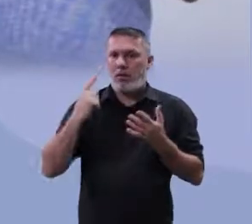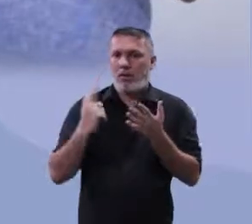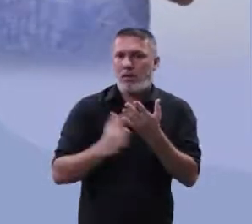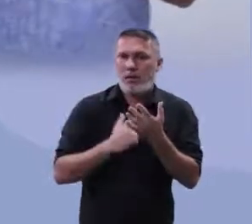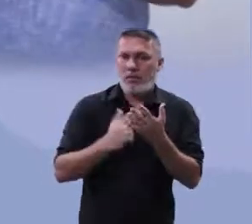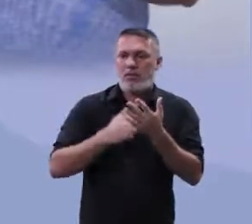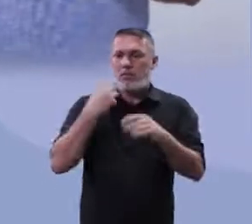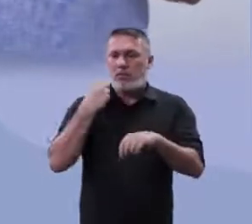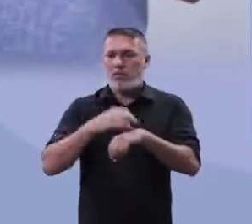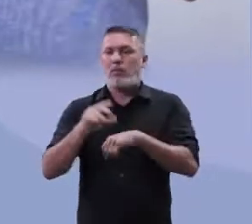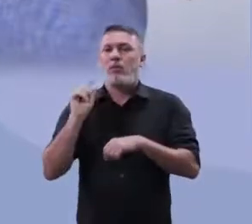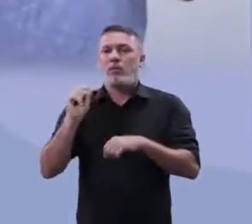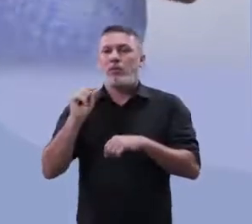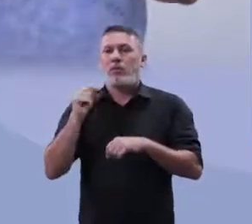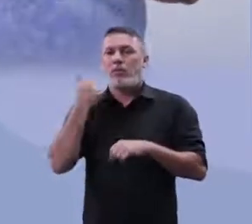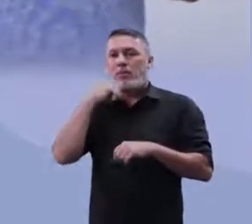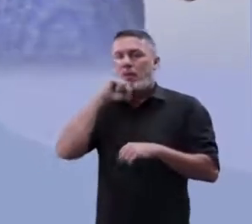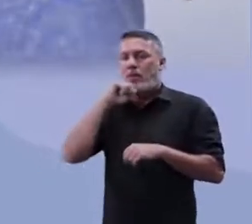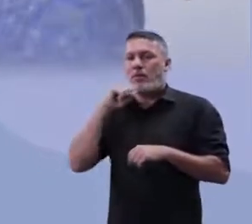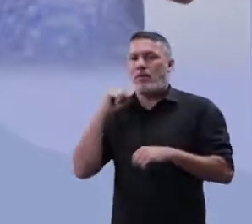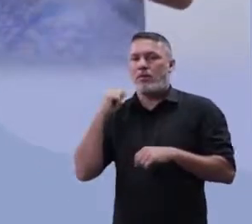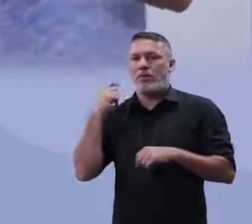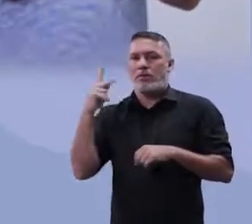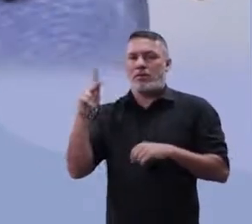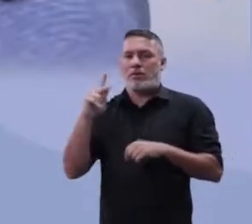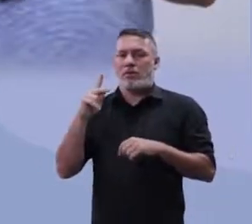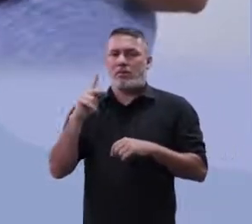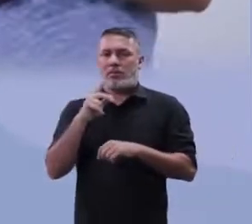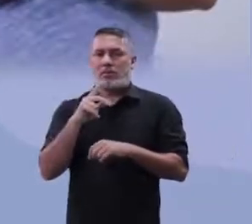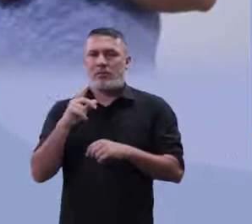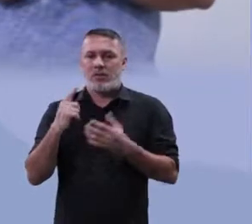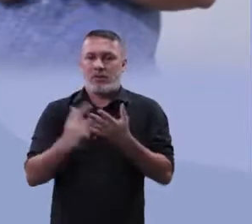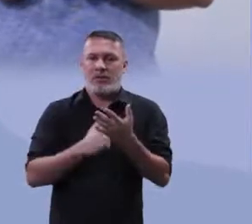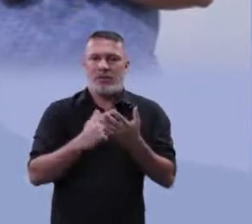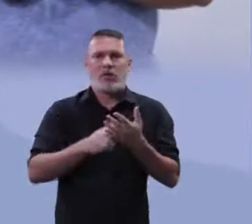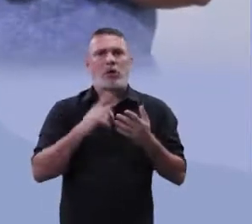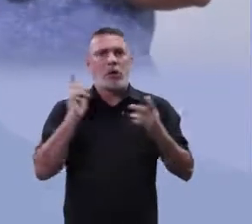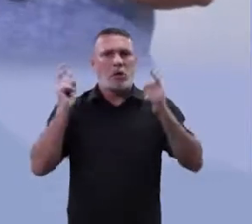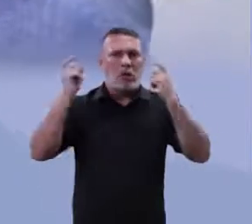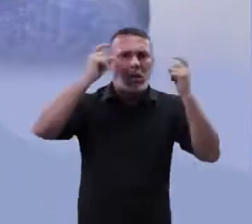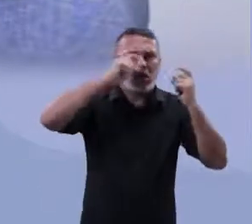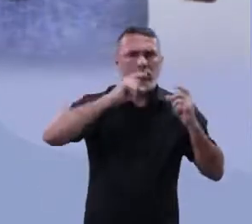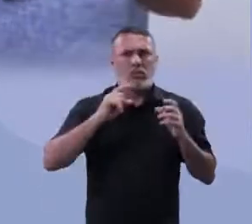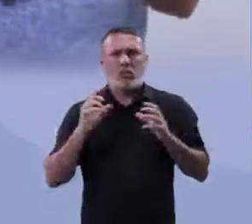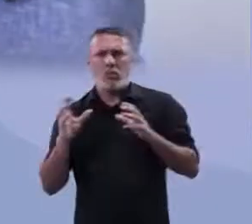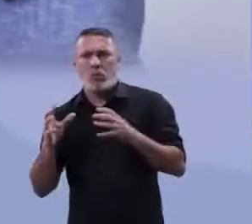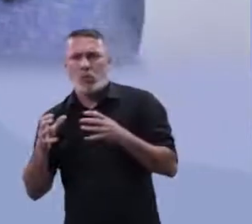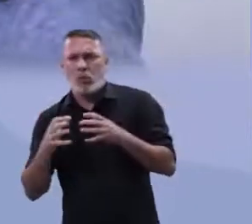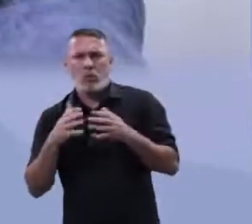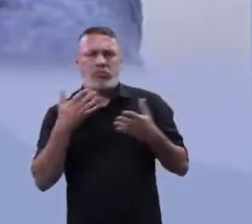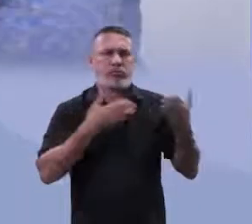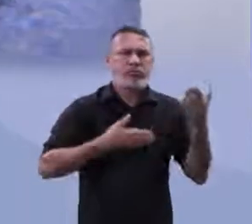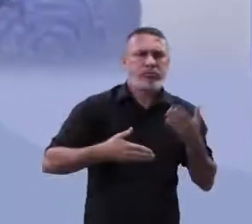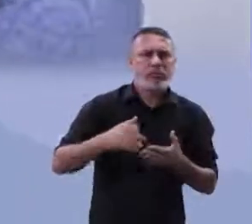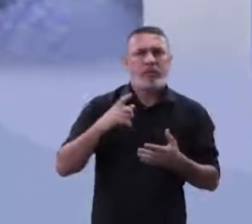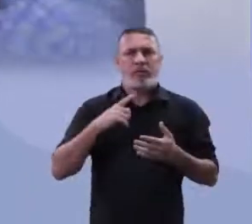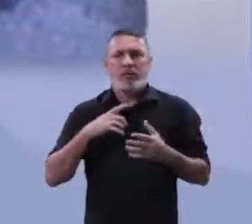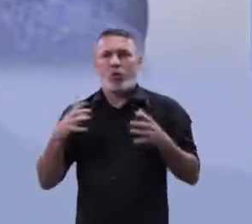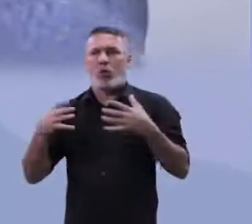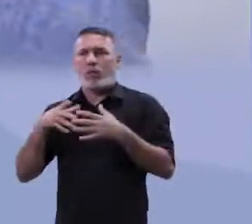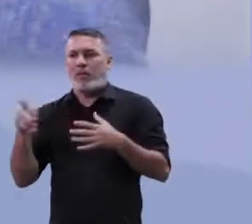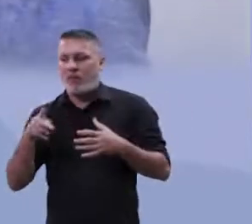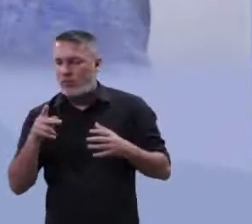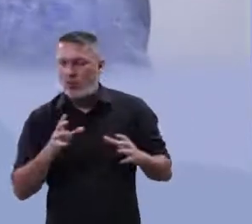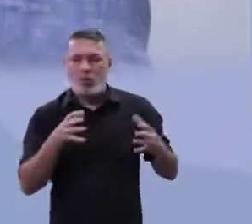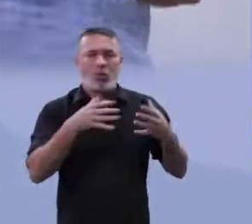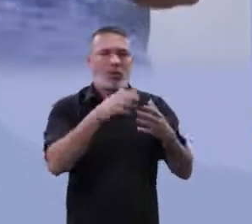percebe que a mãe do protagonista faz algumas reuniões com o corpo docente, com os amigos. O corpo docente faz uma reunião,